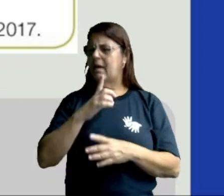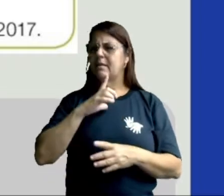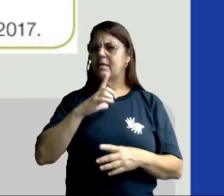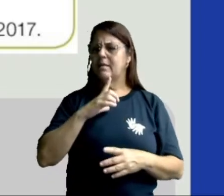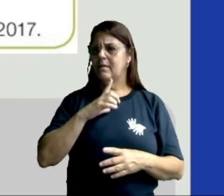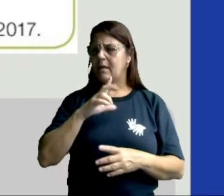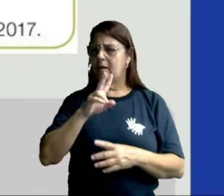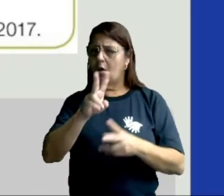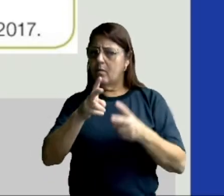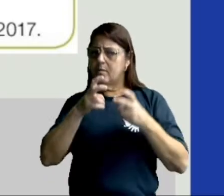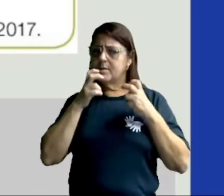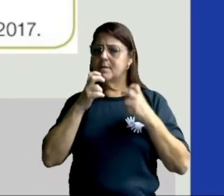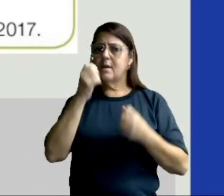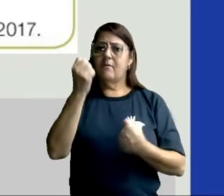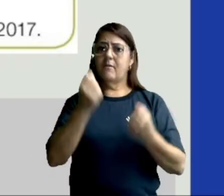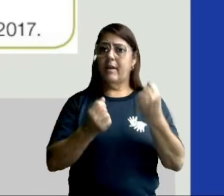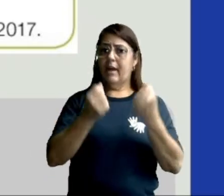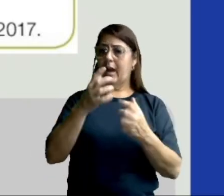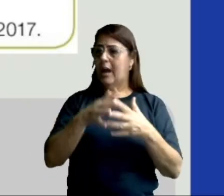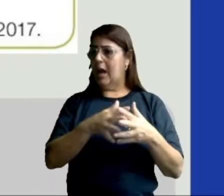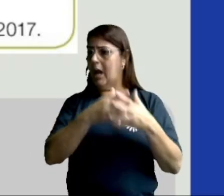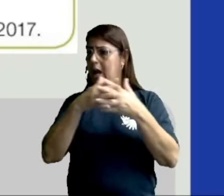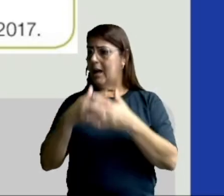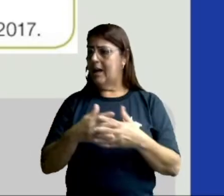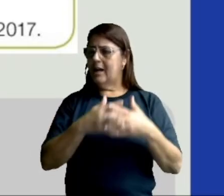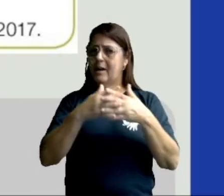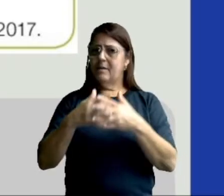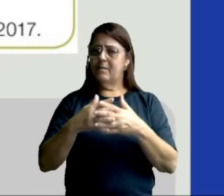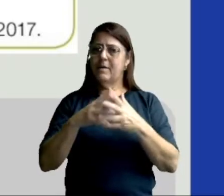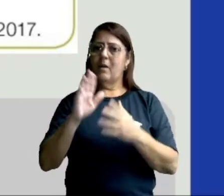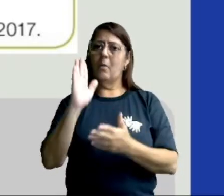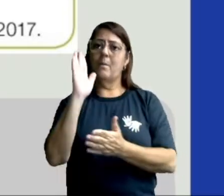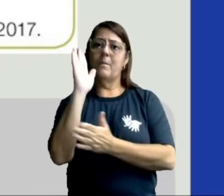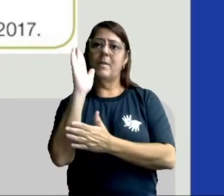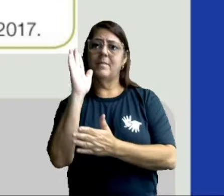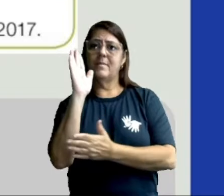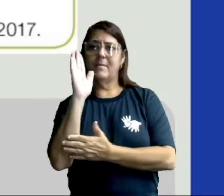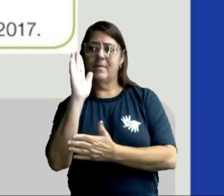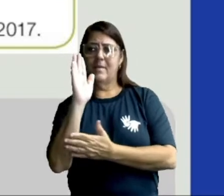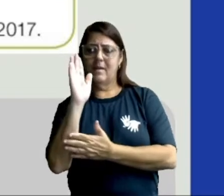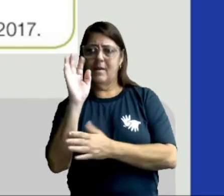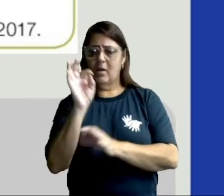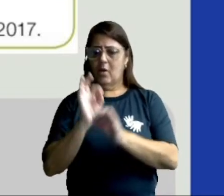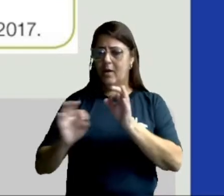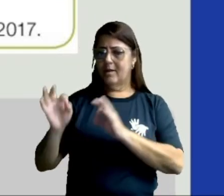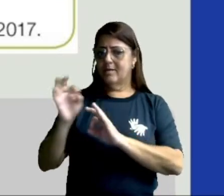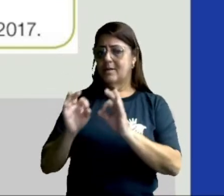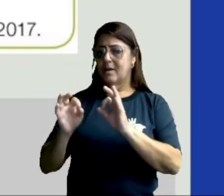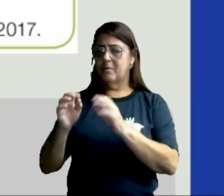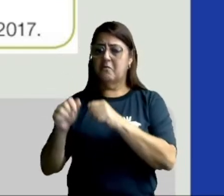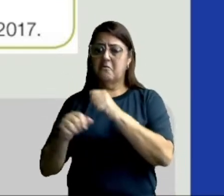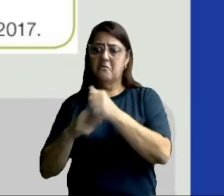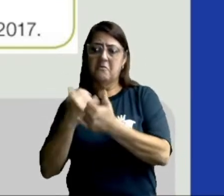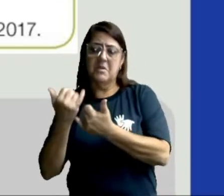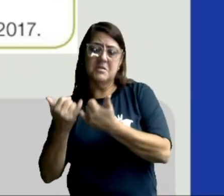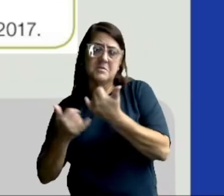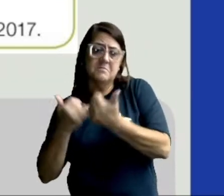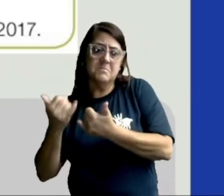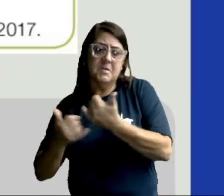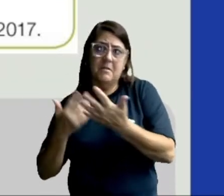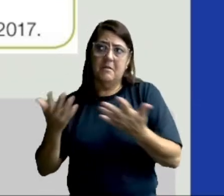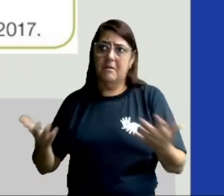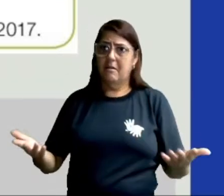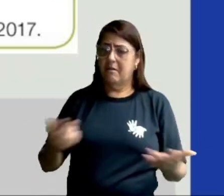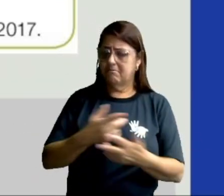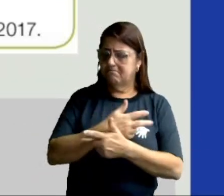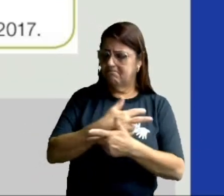Aqui a gente consegue observar, né, mais um exemplo de origem vegetal. A madeira ela pode também ser utilizada na fabricação